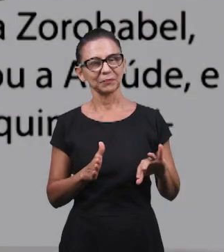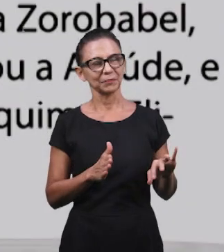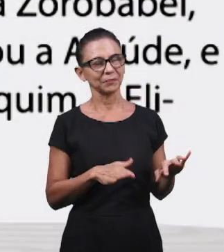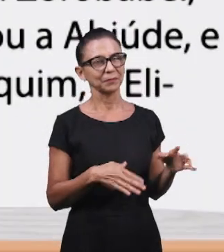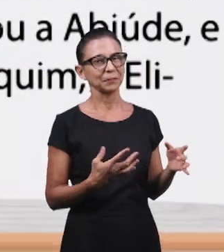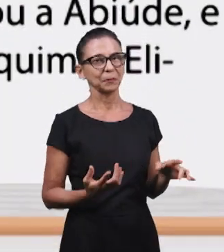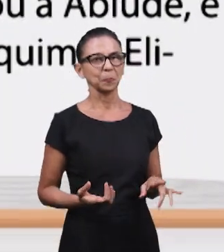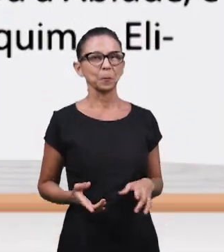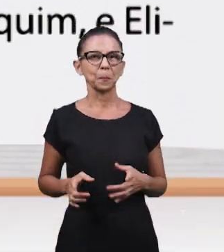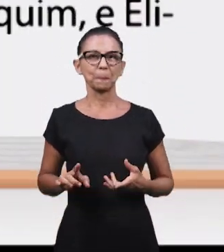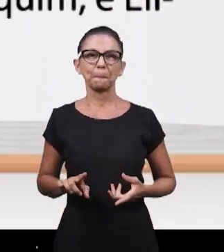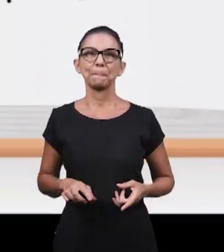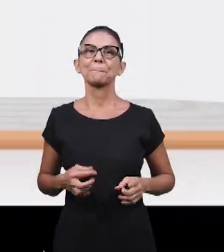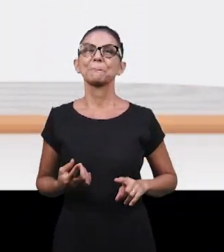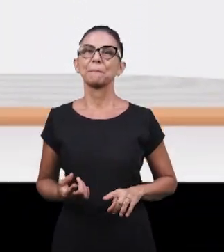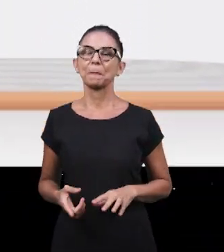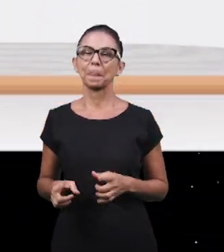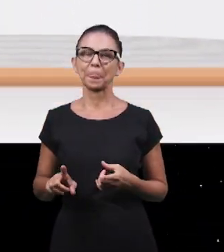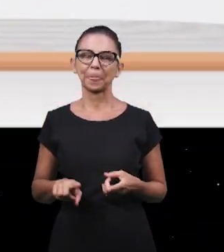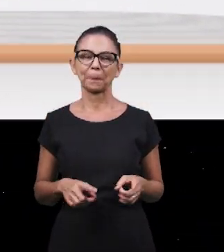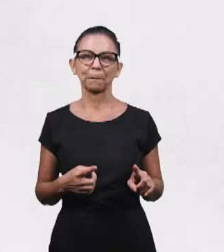paix du Seigneur.